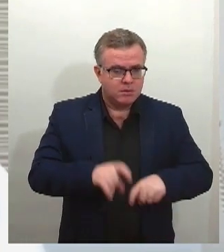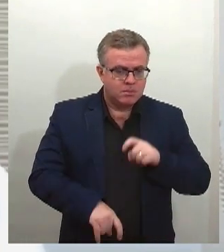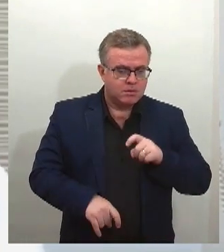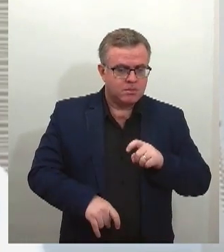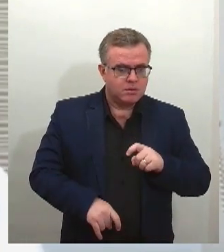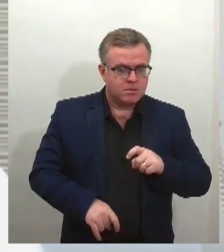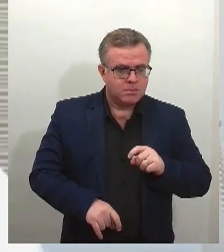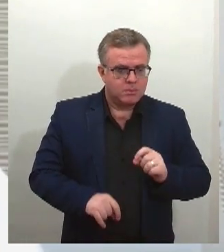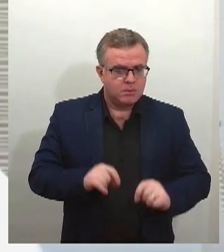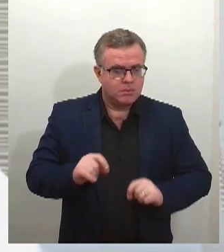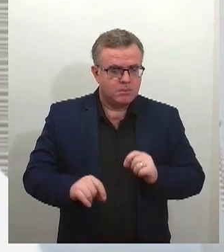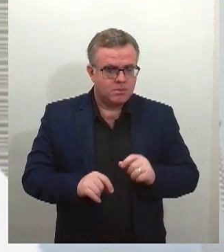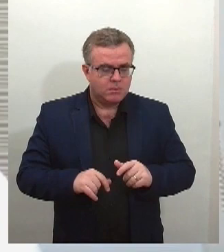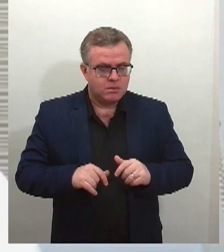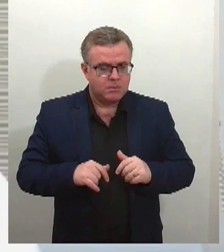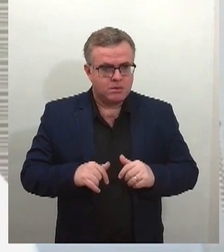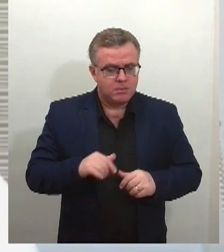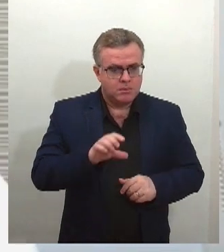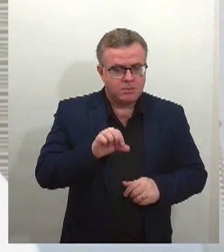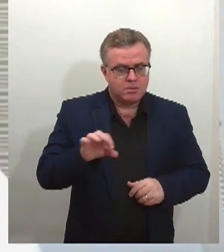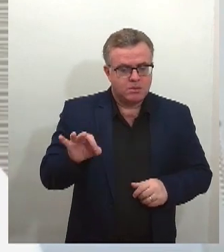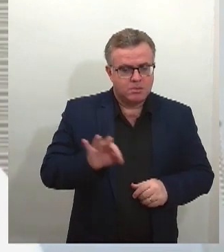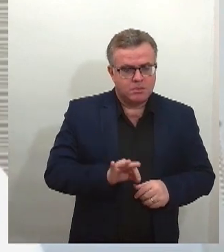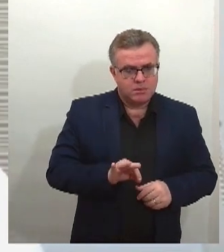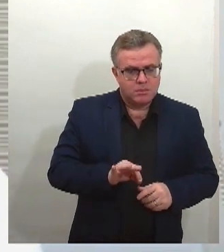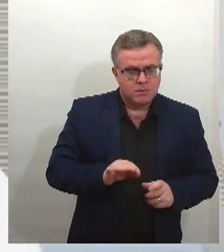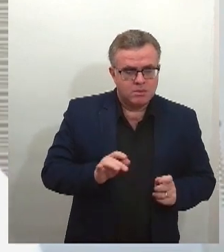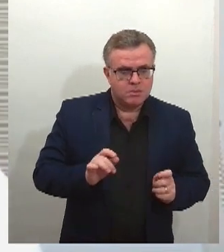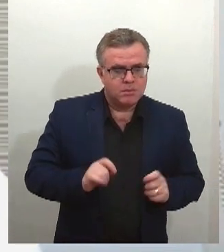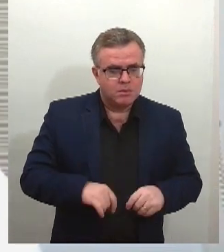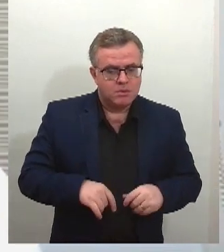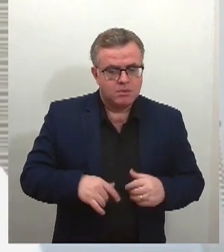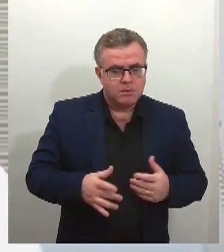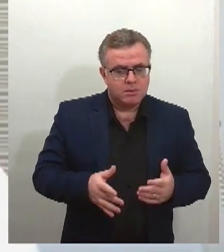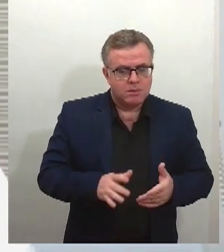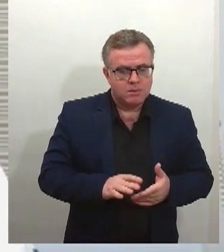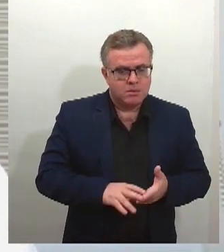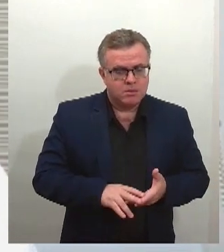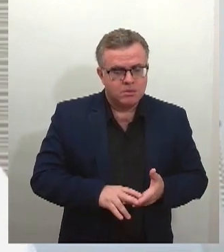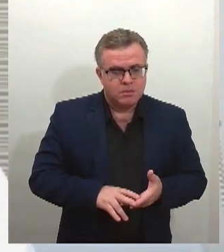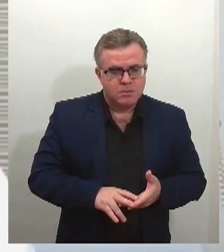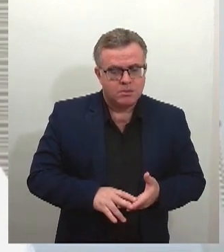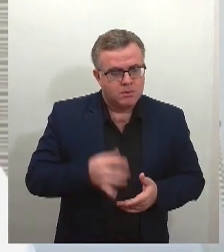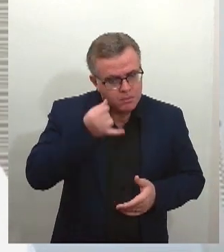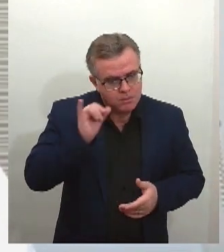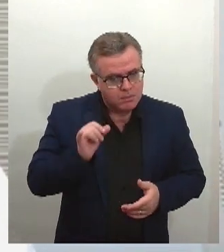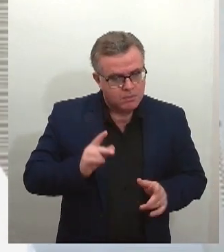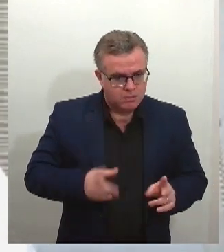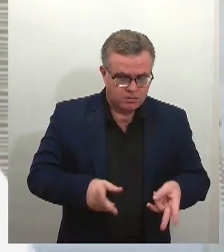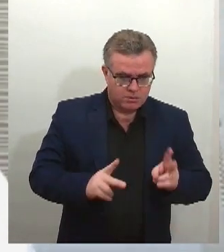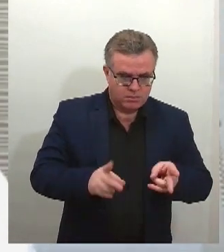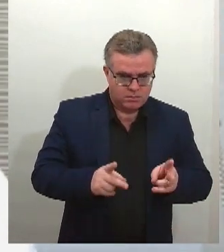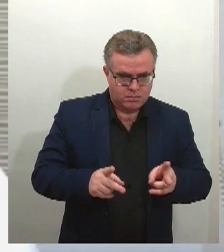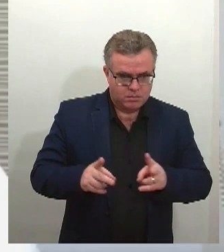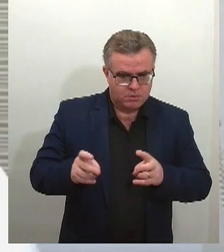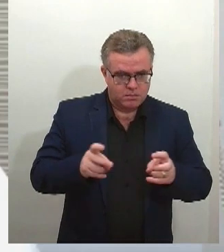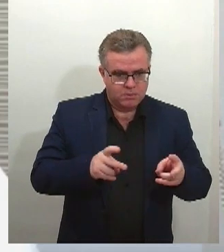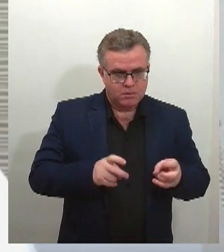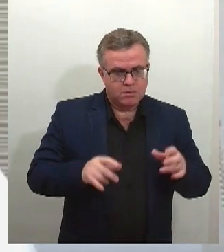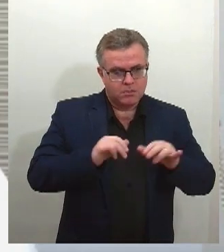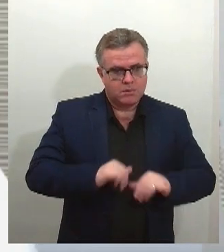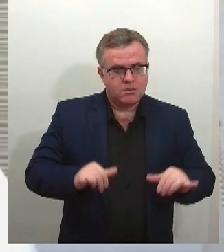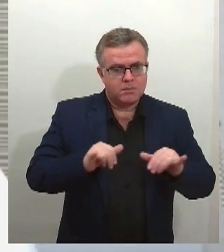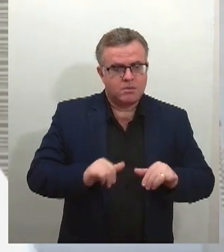aí mais de 90% é via sexual, e essa prevenção. E essa campanha de vacinação.